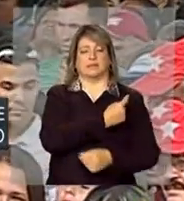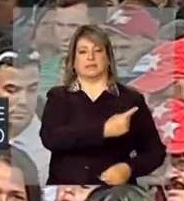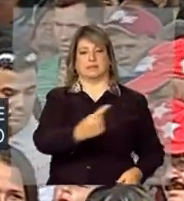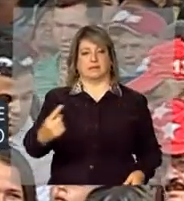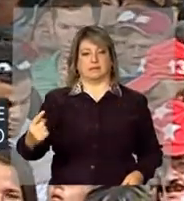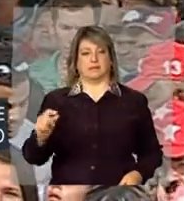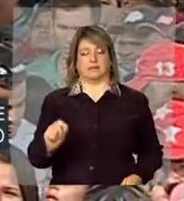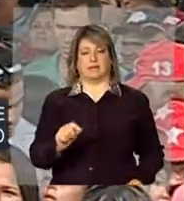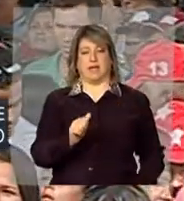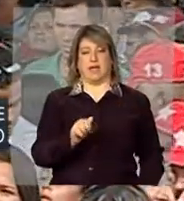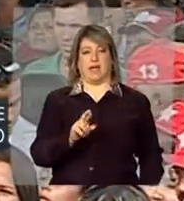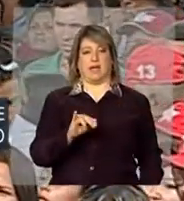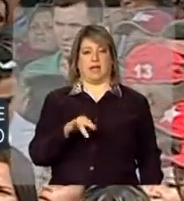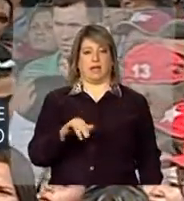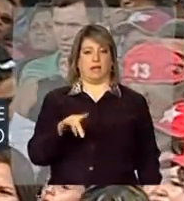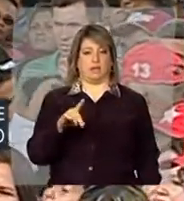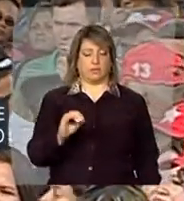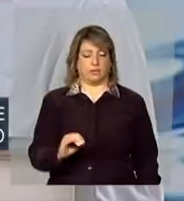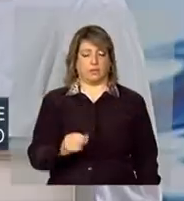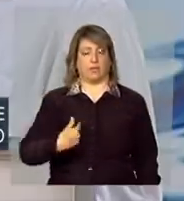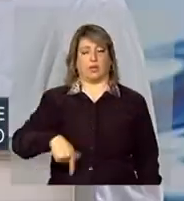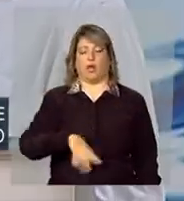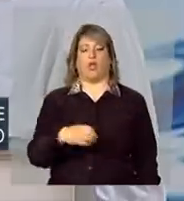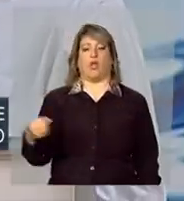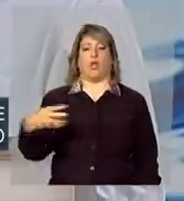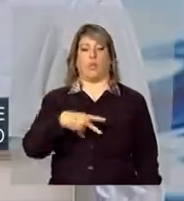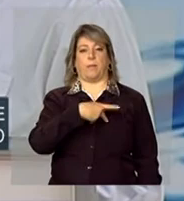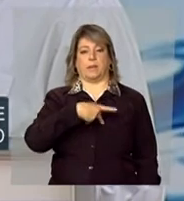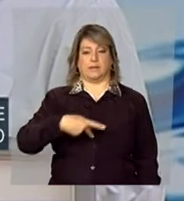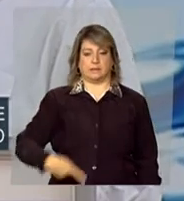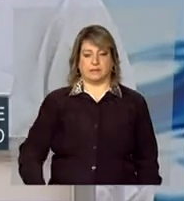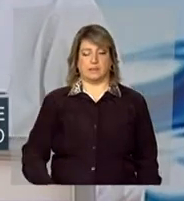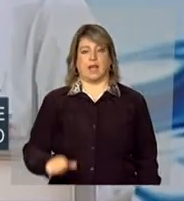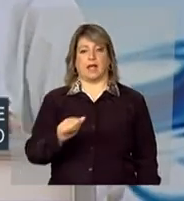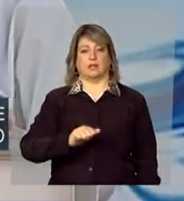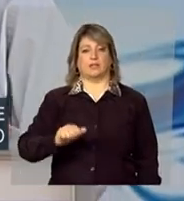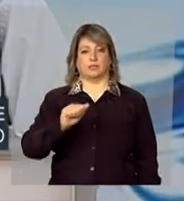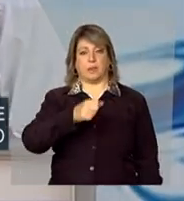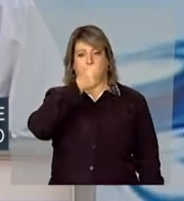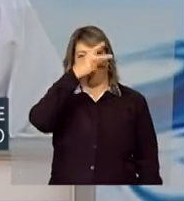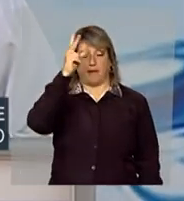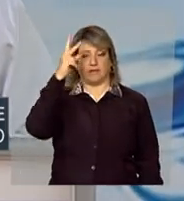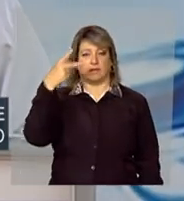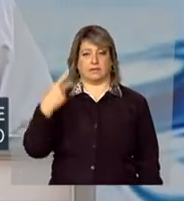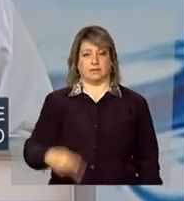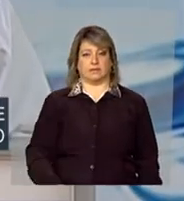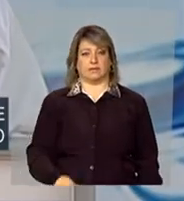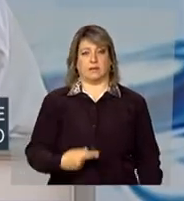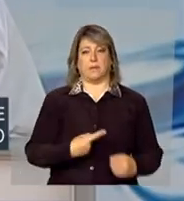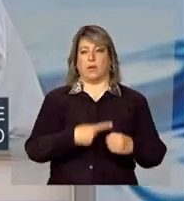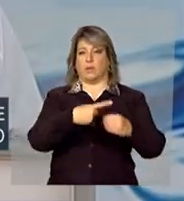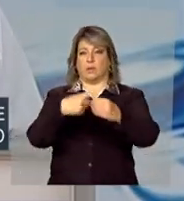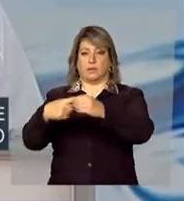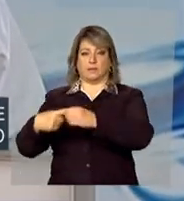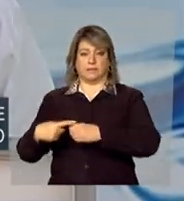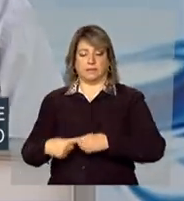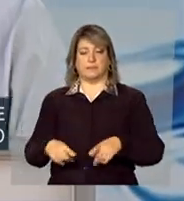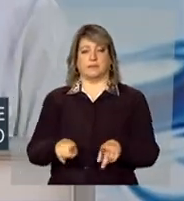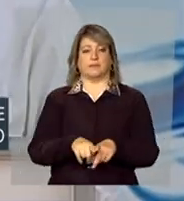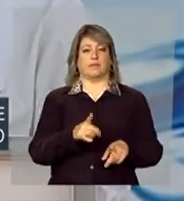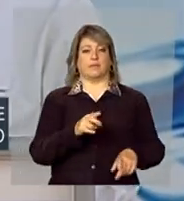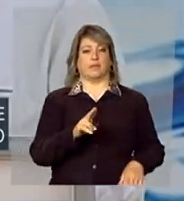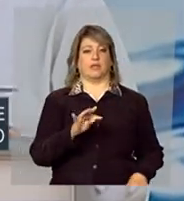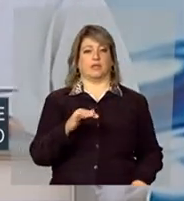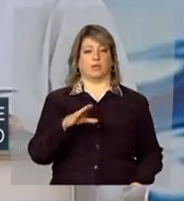Arinaldo Leal, nosso novo presidente da Associação de Prefeitos Municipais, ao doutor Tico, de